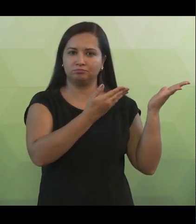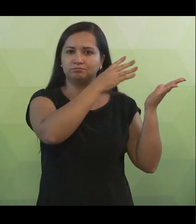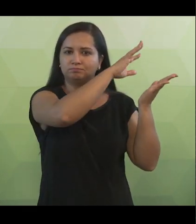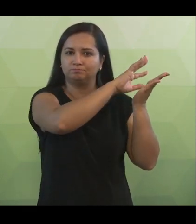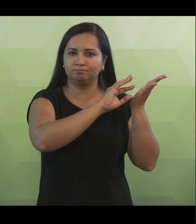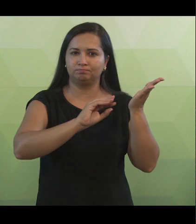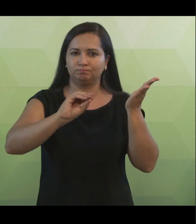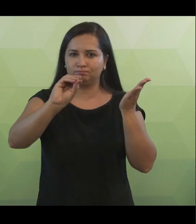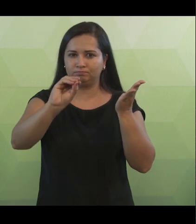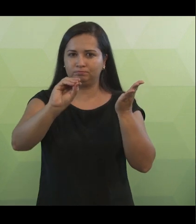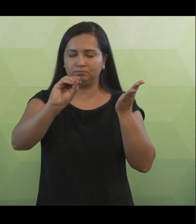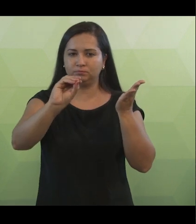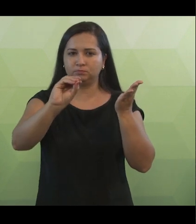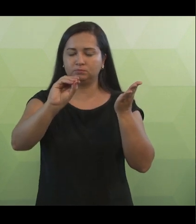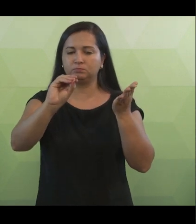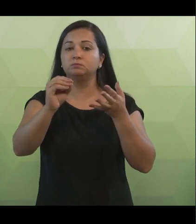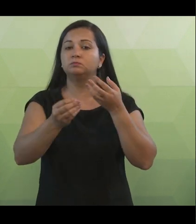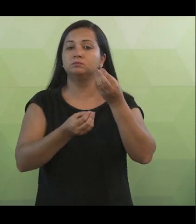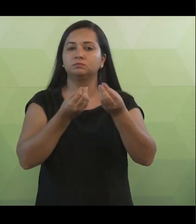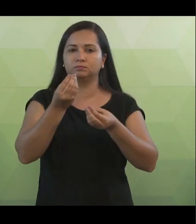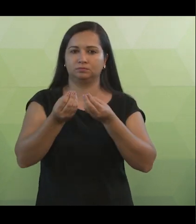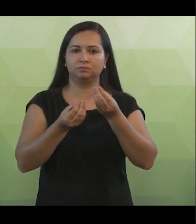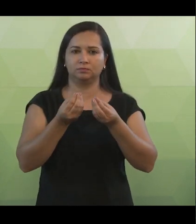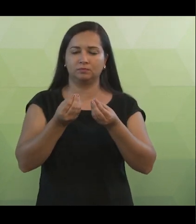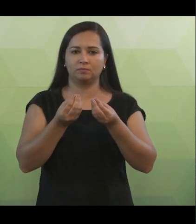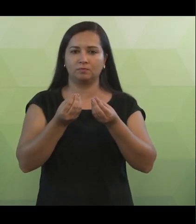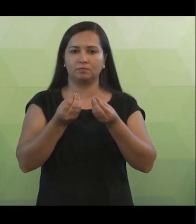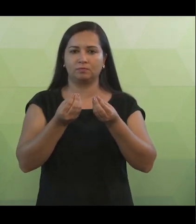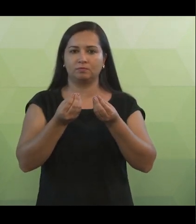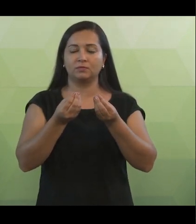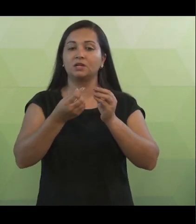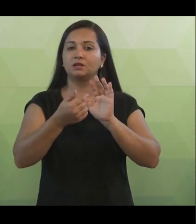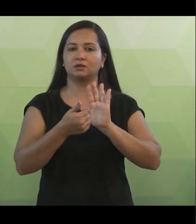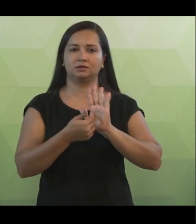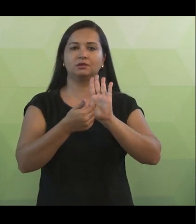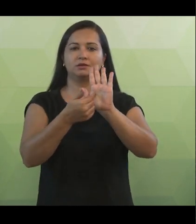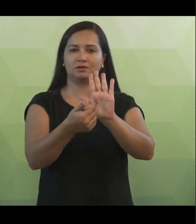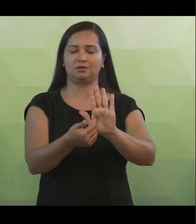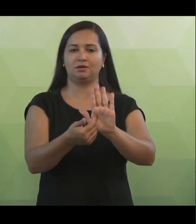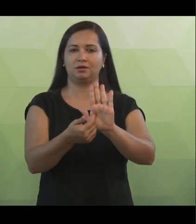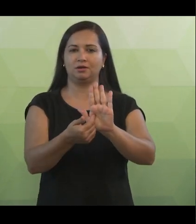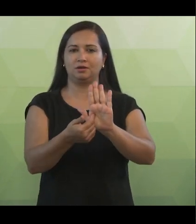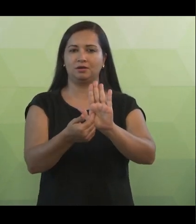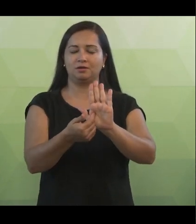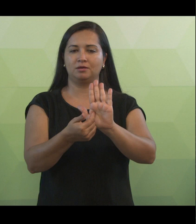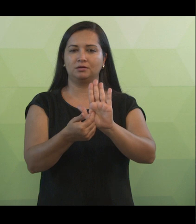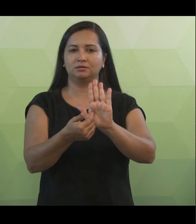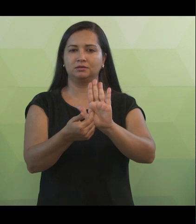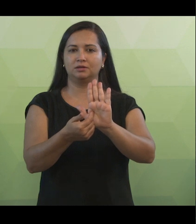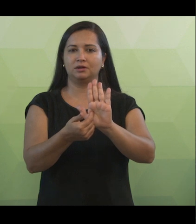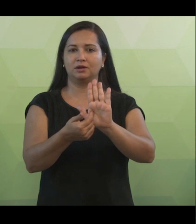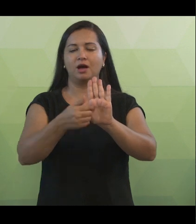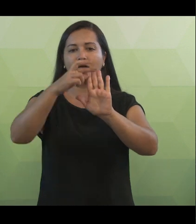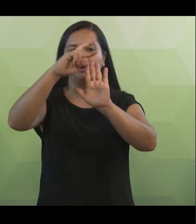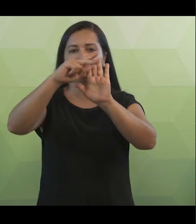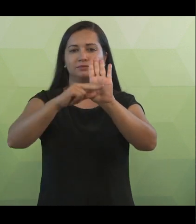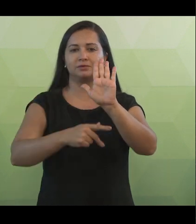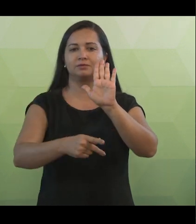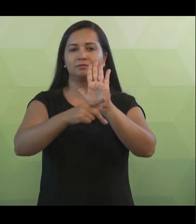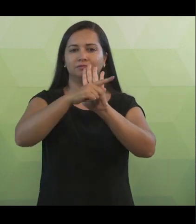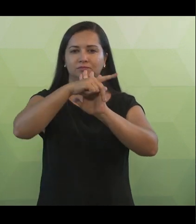Aqui nada mais é do que imprimir os dados do cliente, ou seja, mostrar na